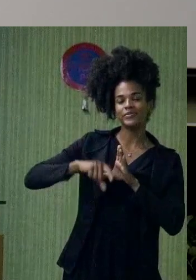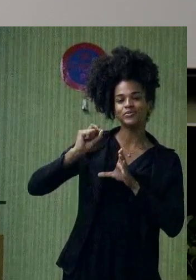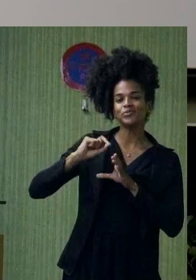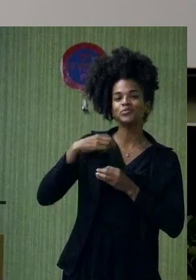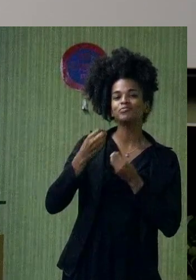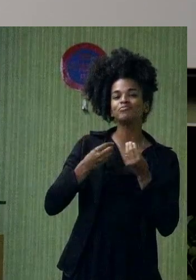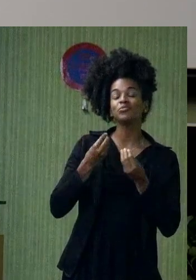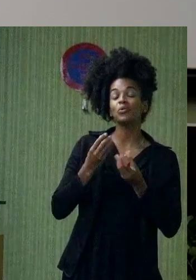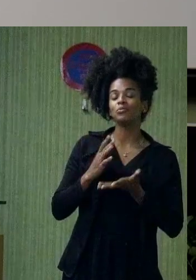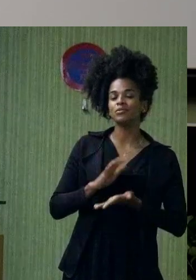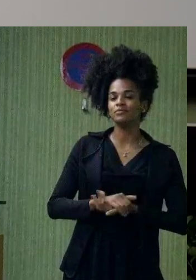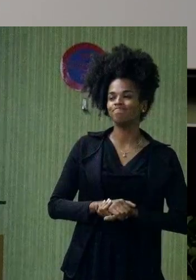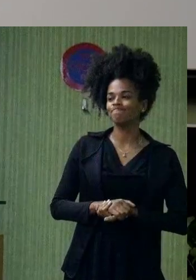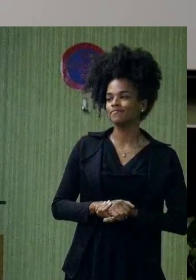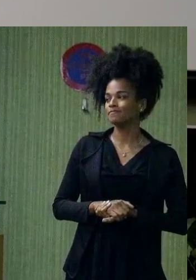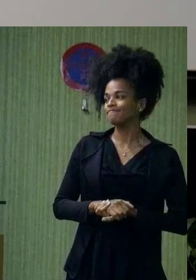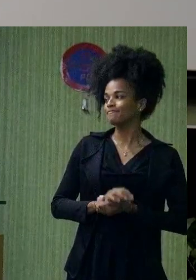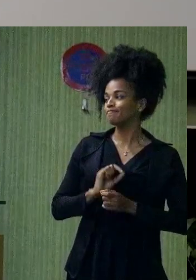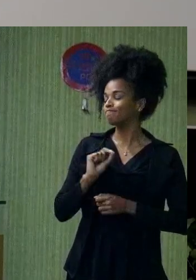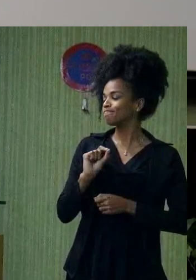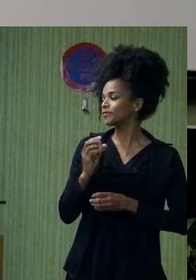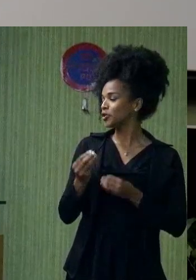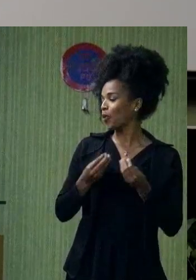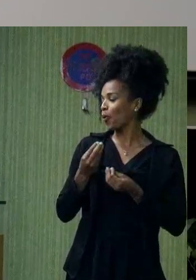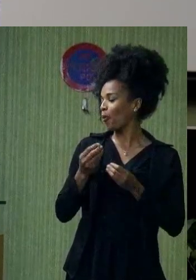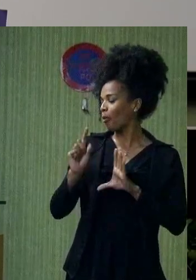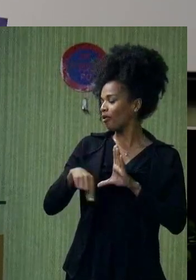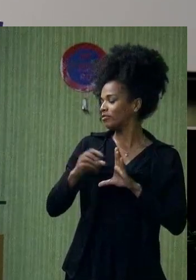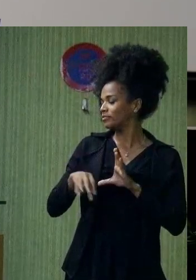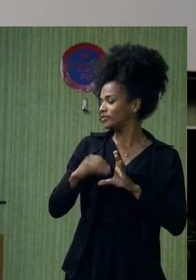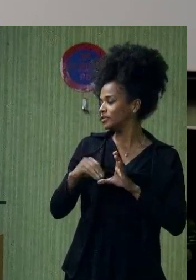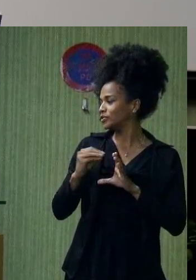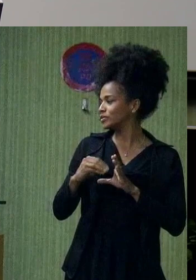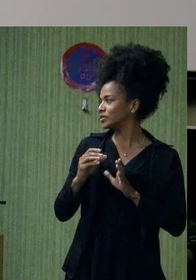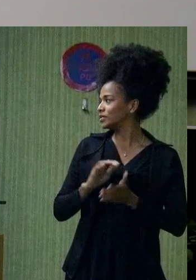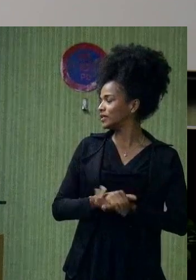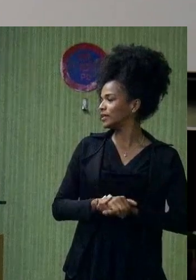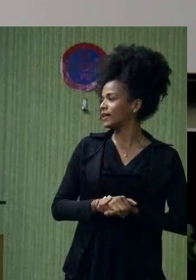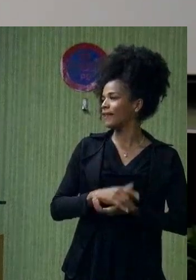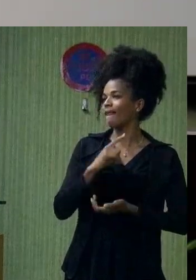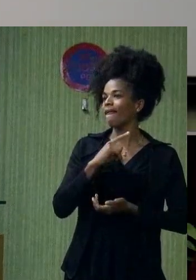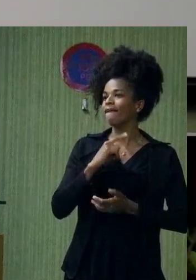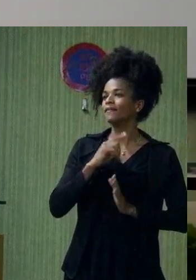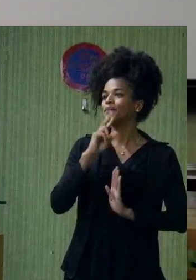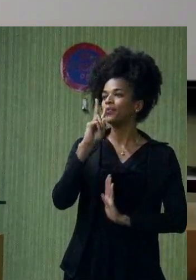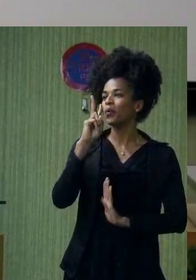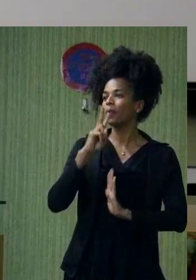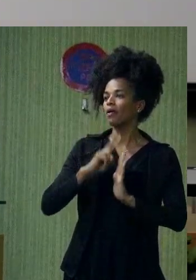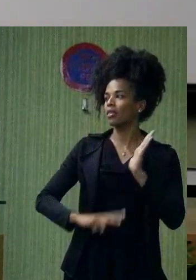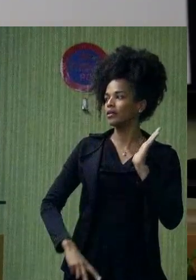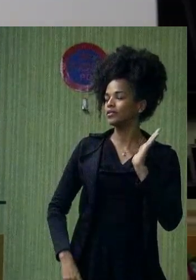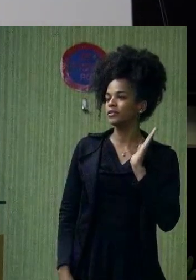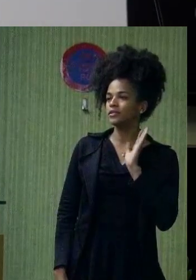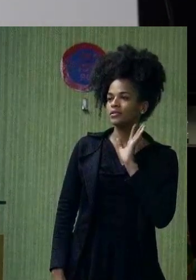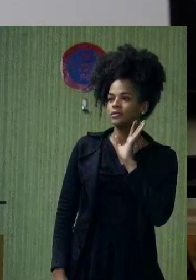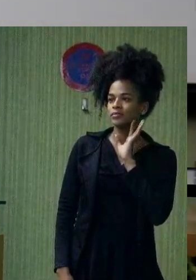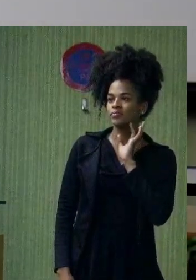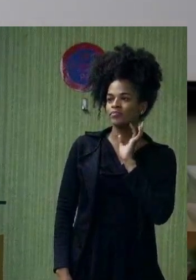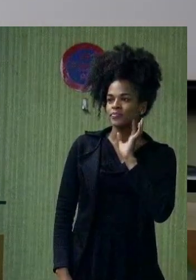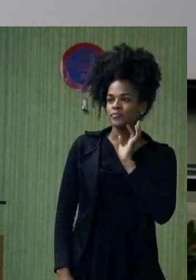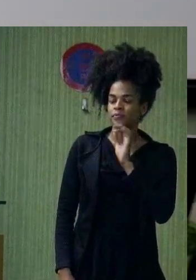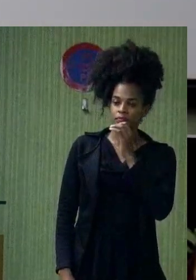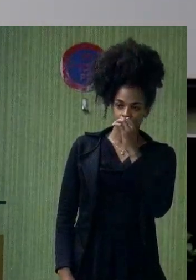como é que o Senhor pensou tem para isso tem alguma lista não a escola tem uma